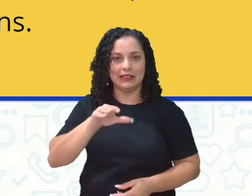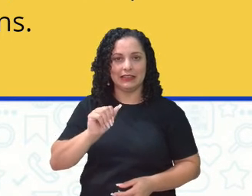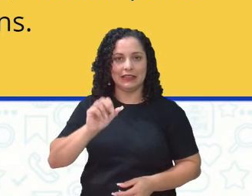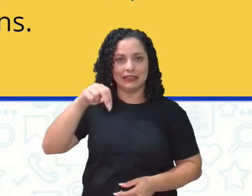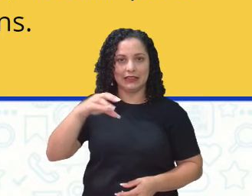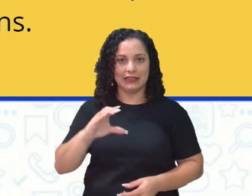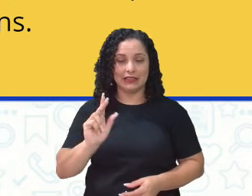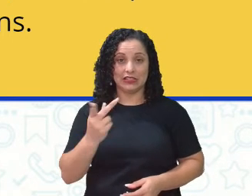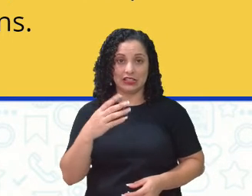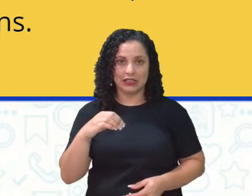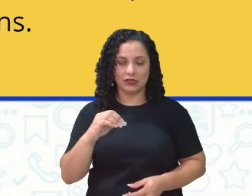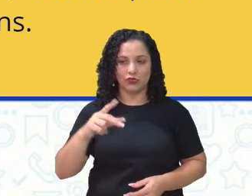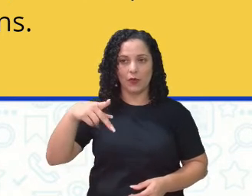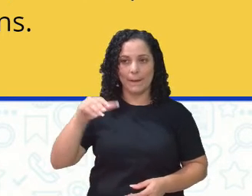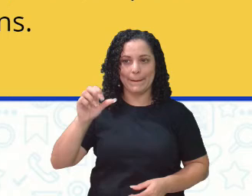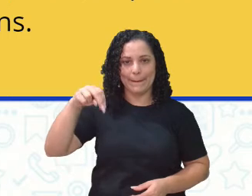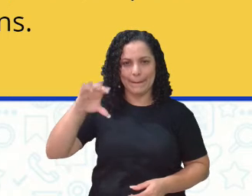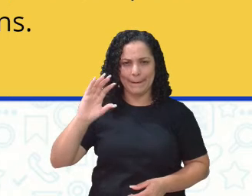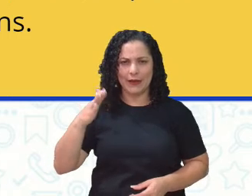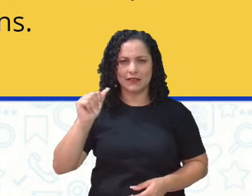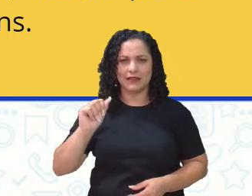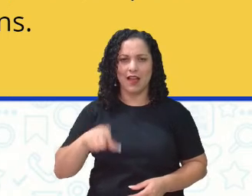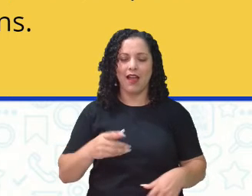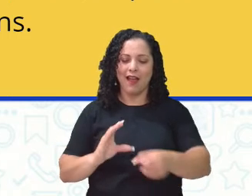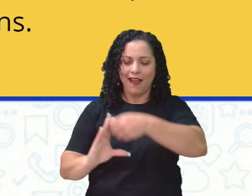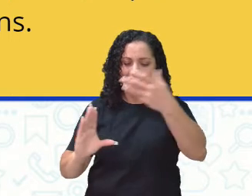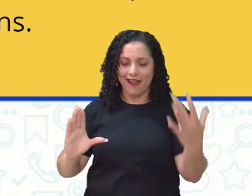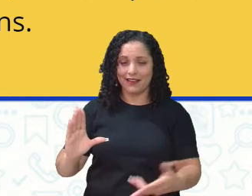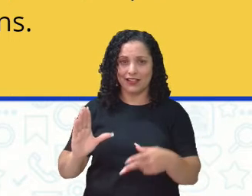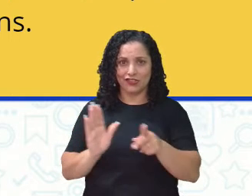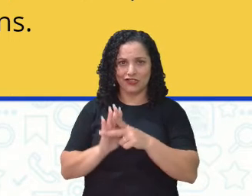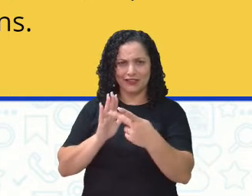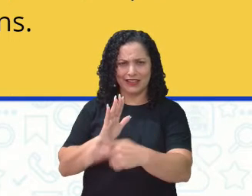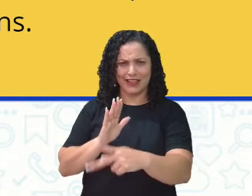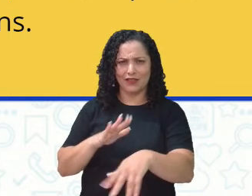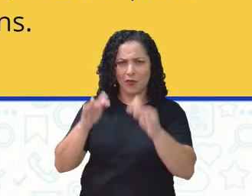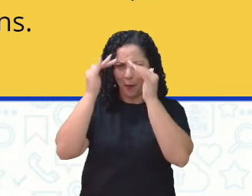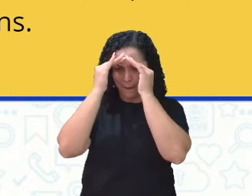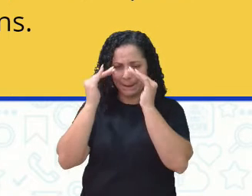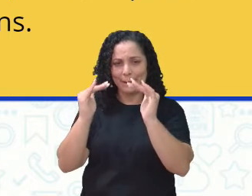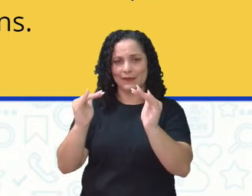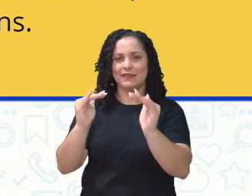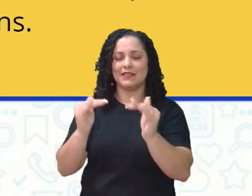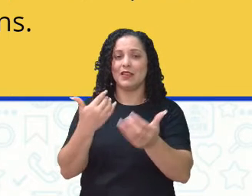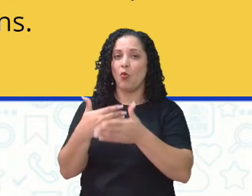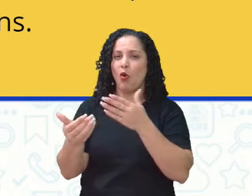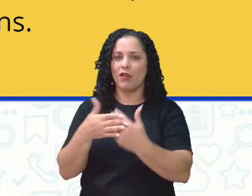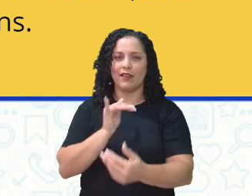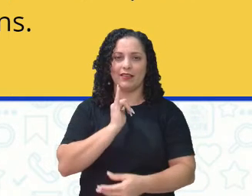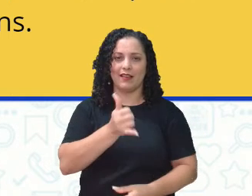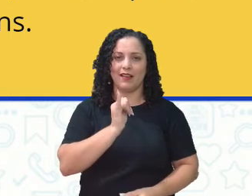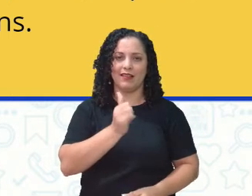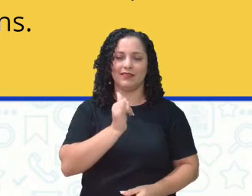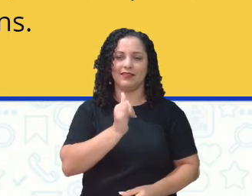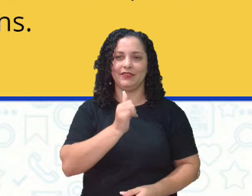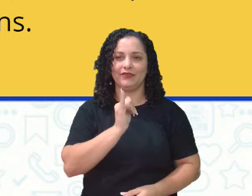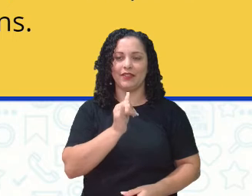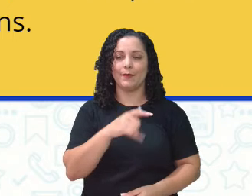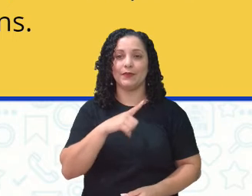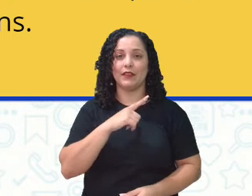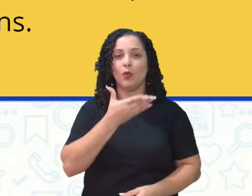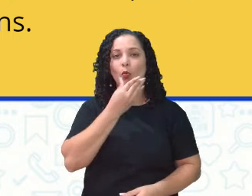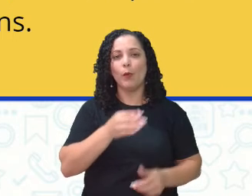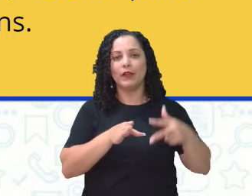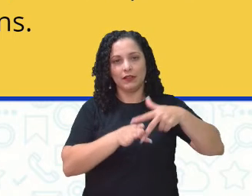personagem que é tão característico que ele precisa obedecer essas características em qualquer narrativa. Então, se eu tenho a figura do